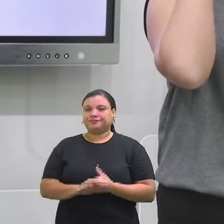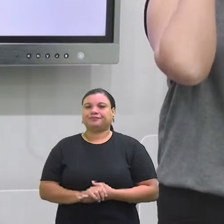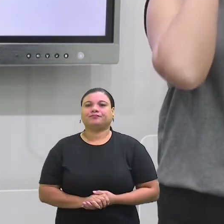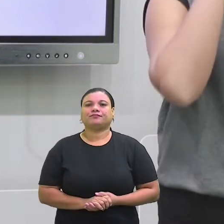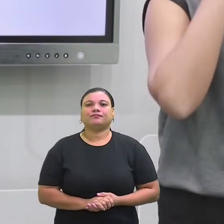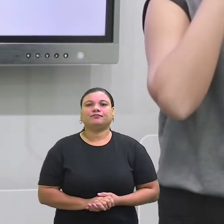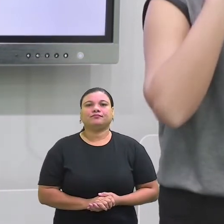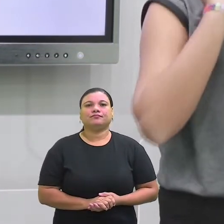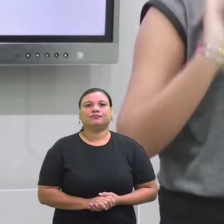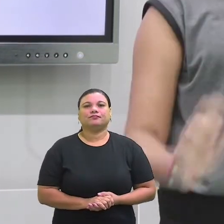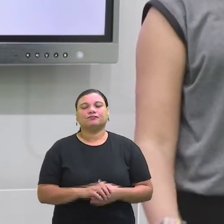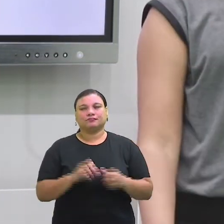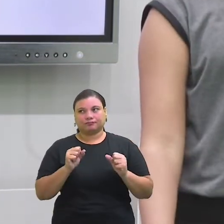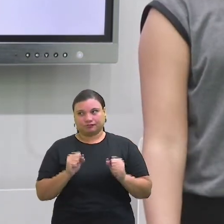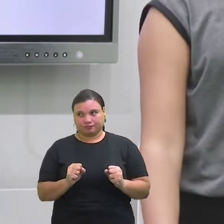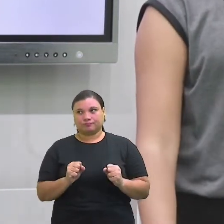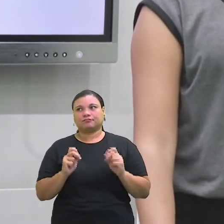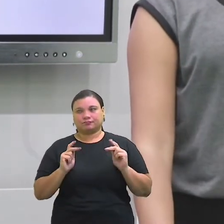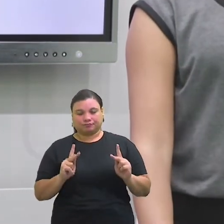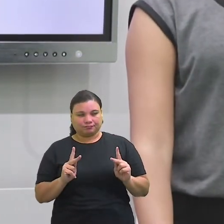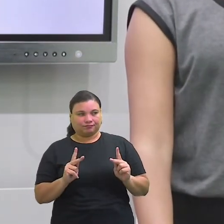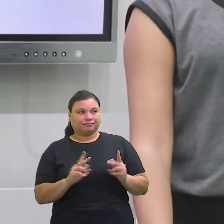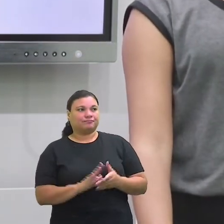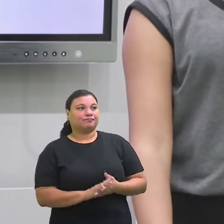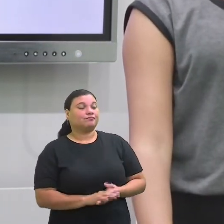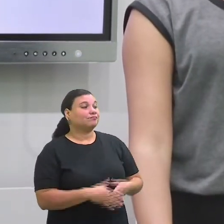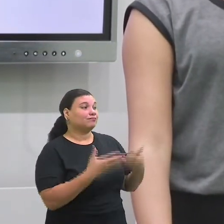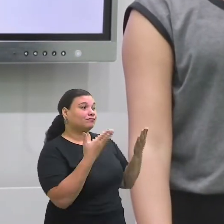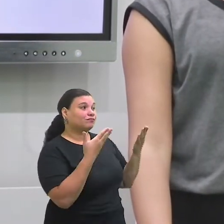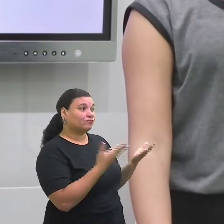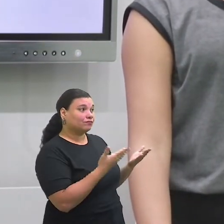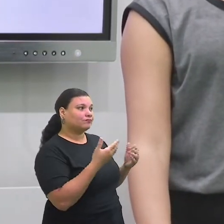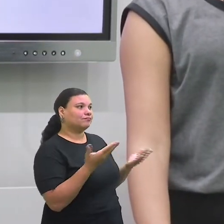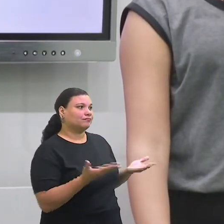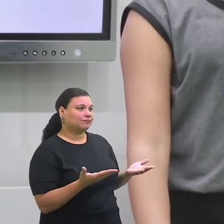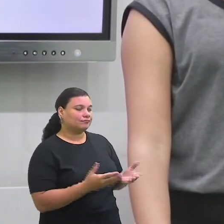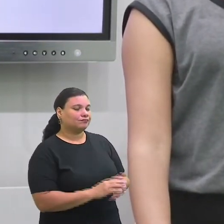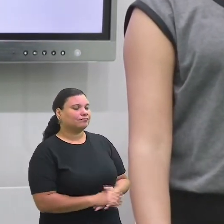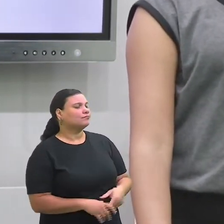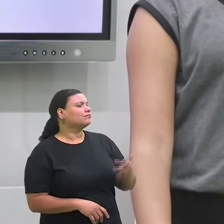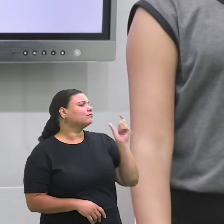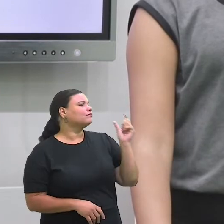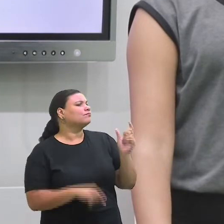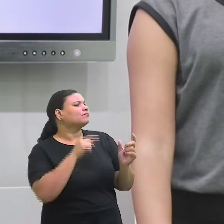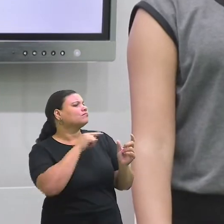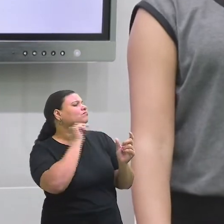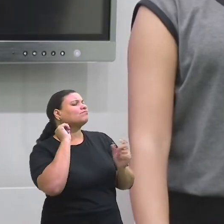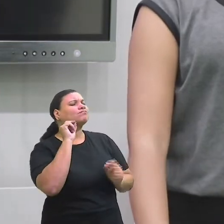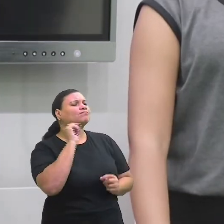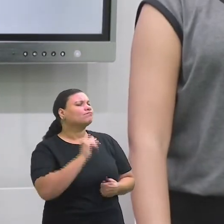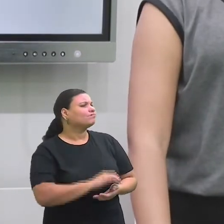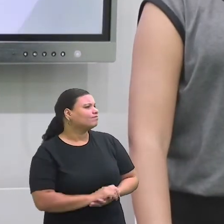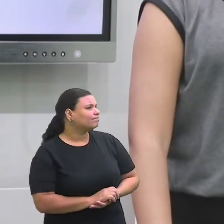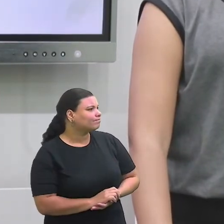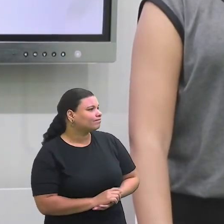Não esquece, pode pedir, tá, gente? Então, Pedro, a sua palavra é